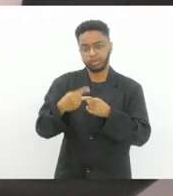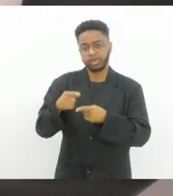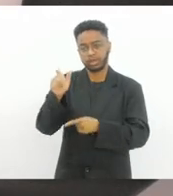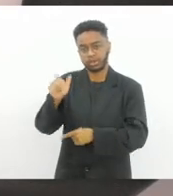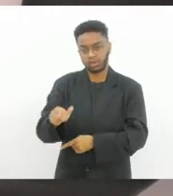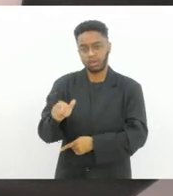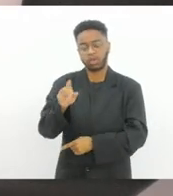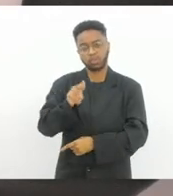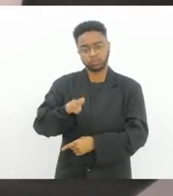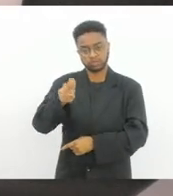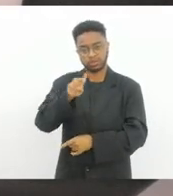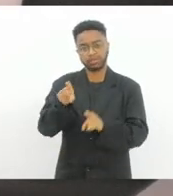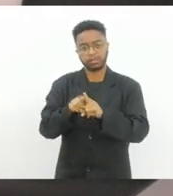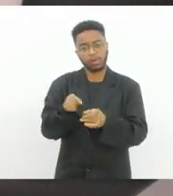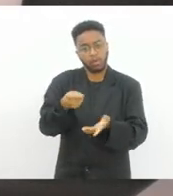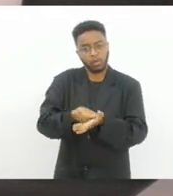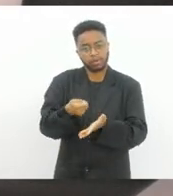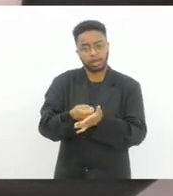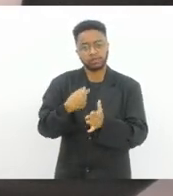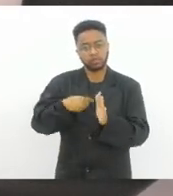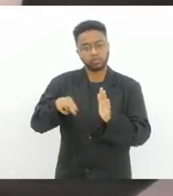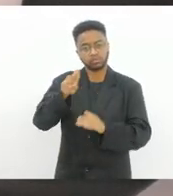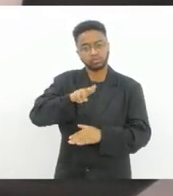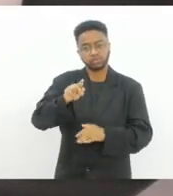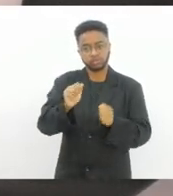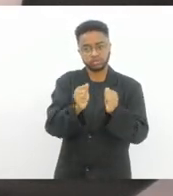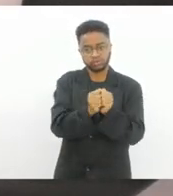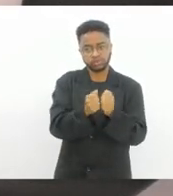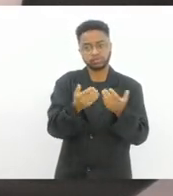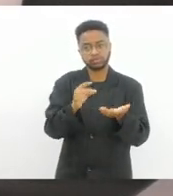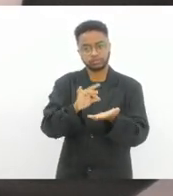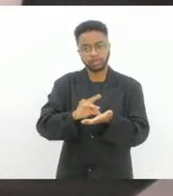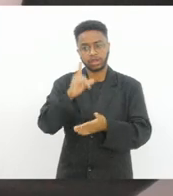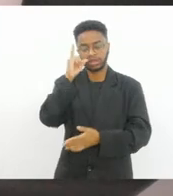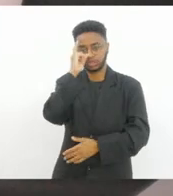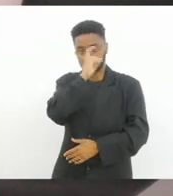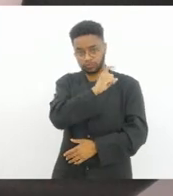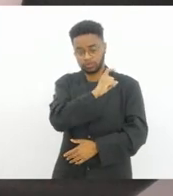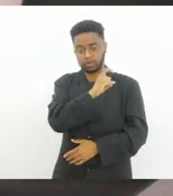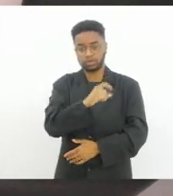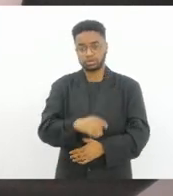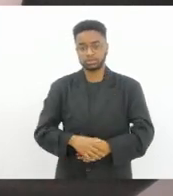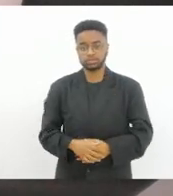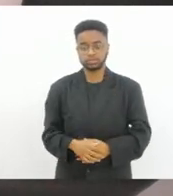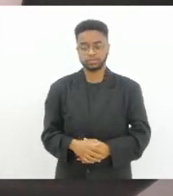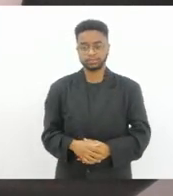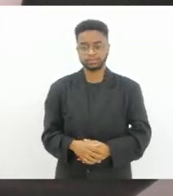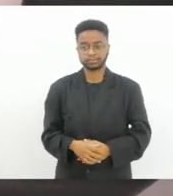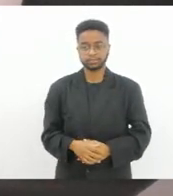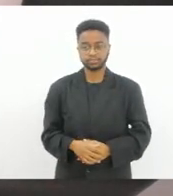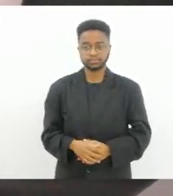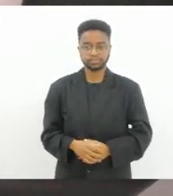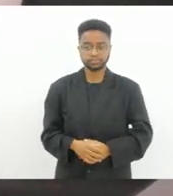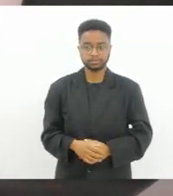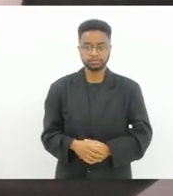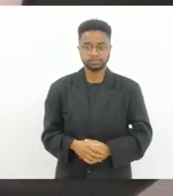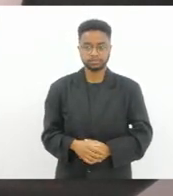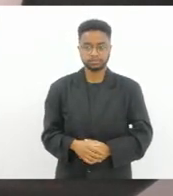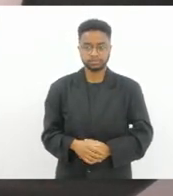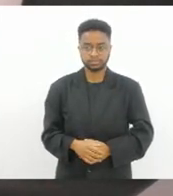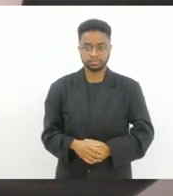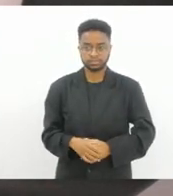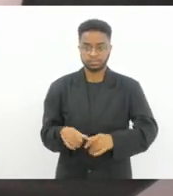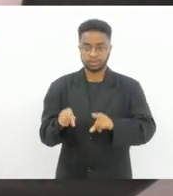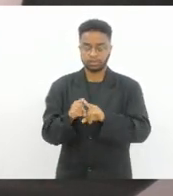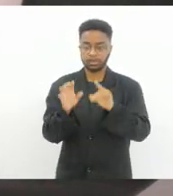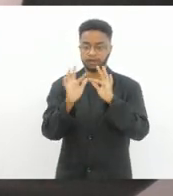ainda me fazia usar a droga junto com ele. Foi muito difícil. E, assim, todo mundo, a